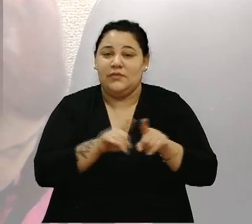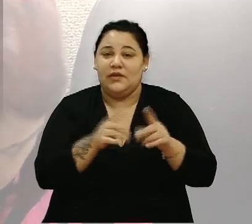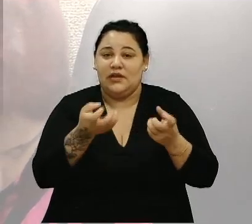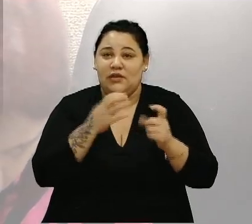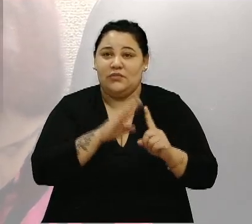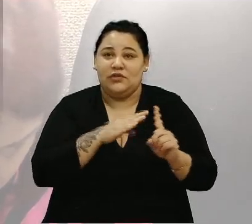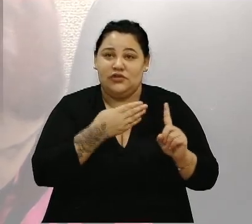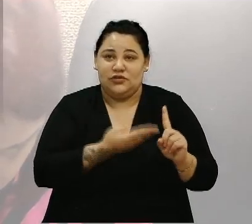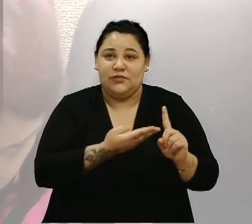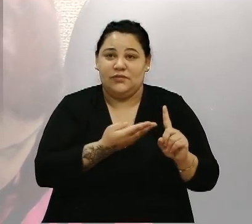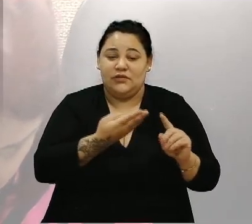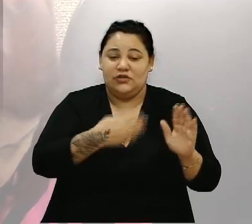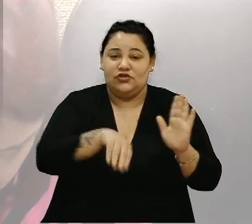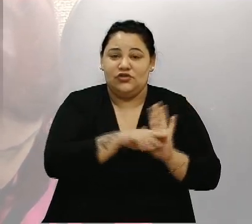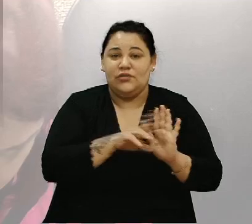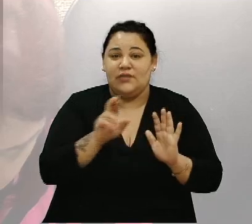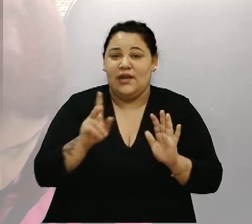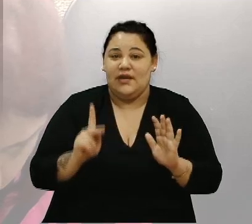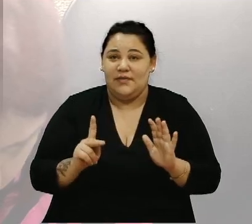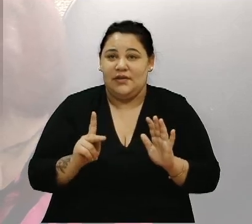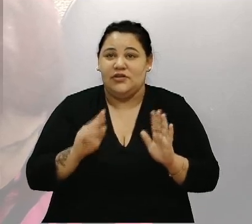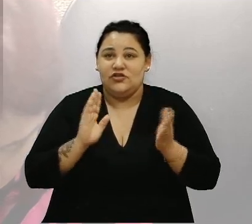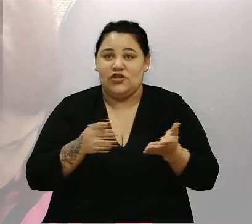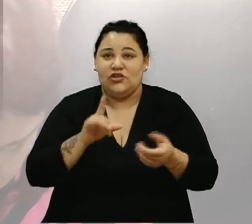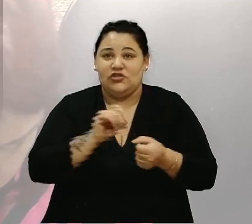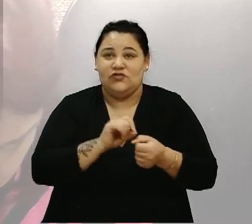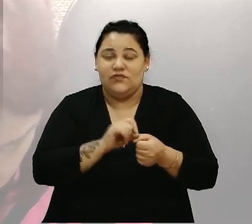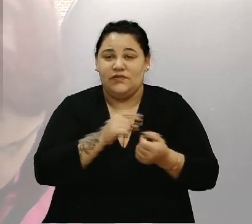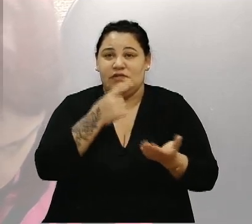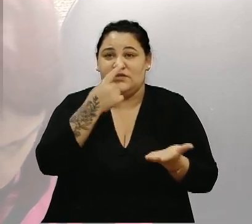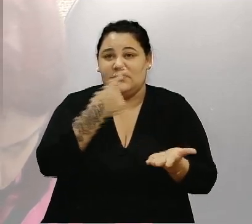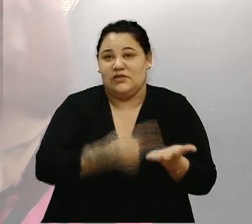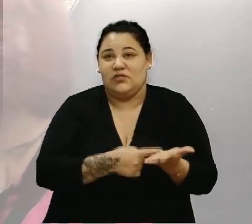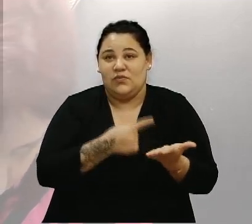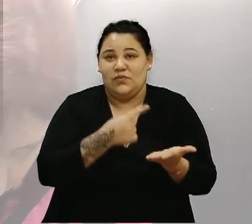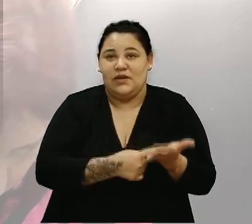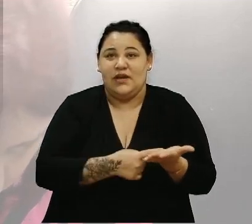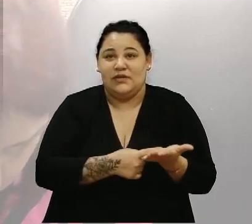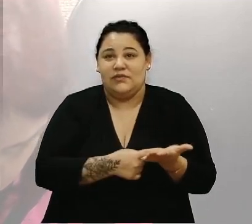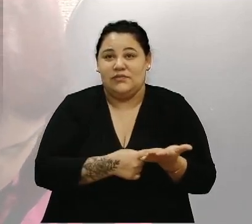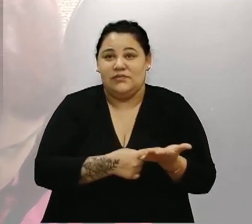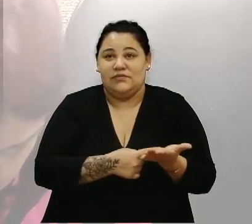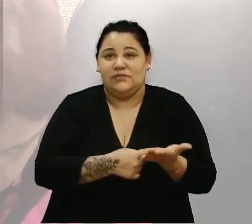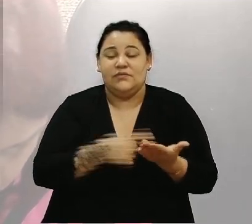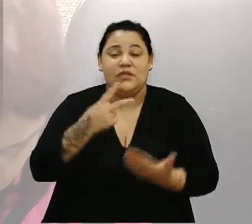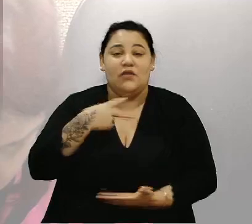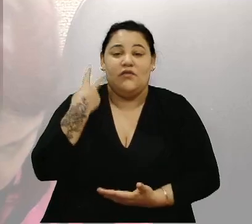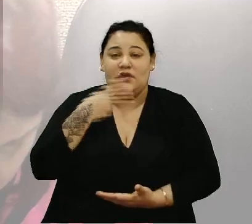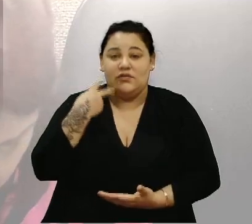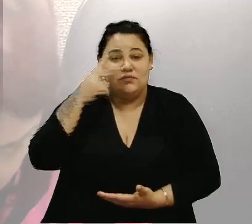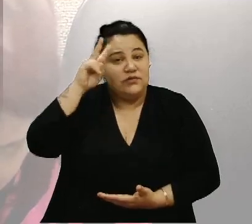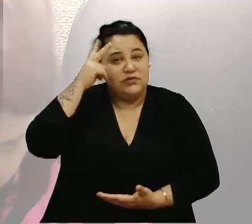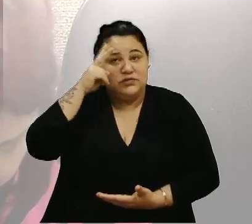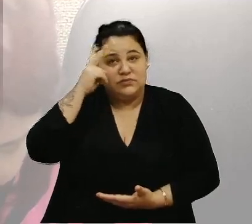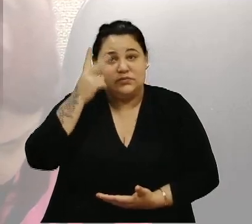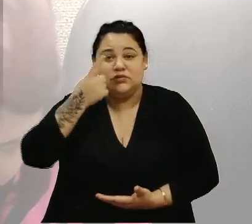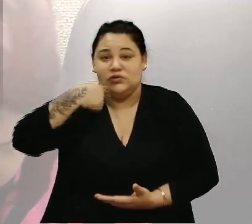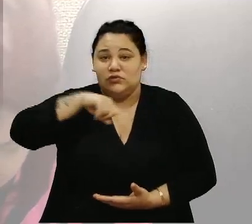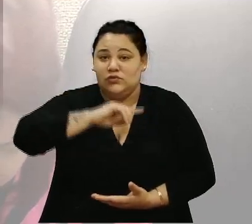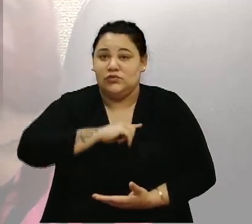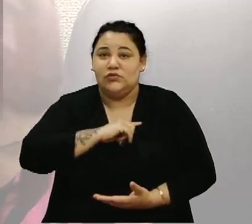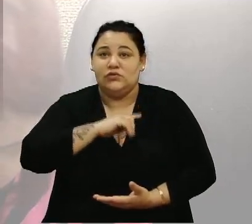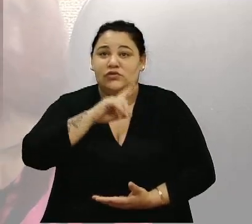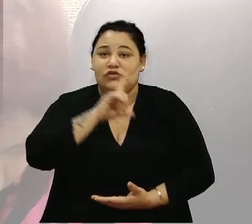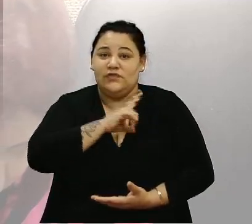nós chegamos na RP, já tinha sido agendado pelo vereador e nós, então,